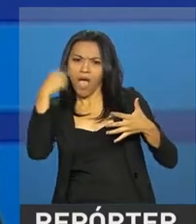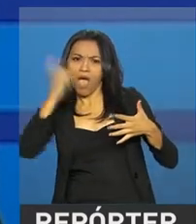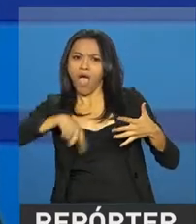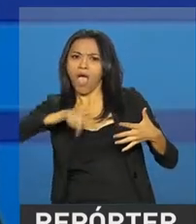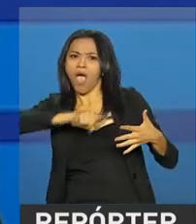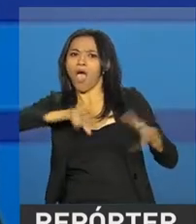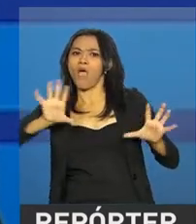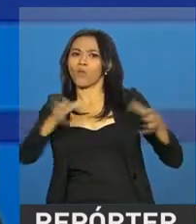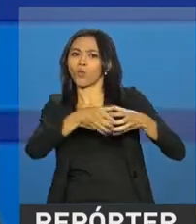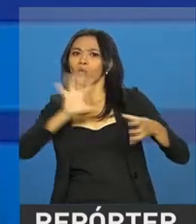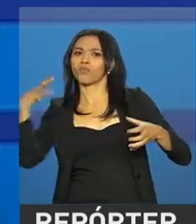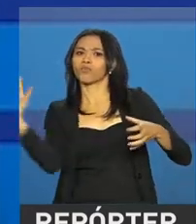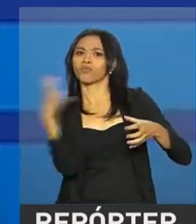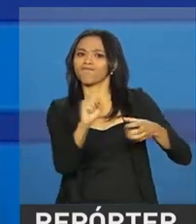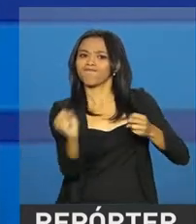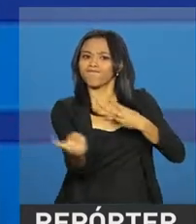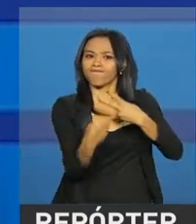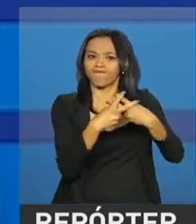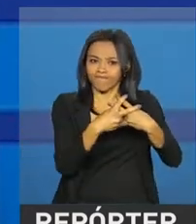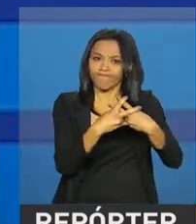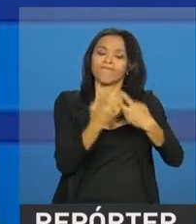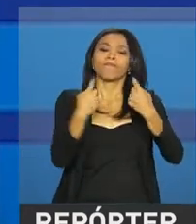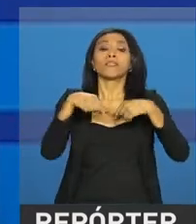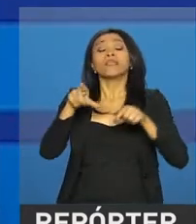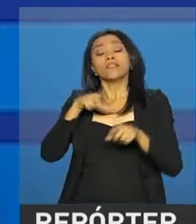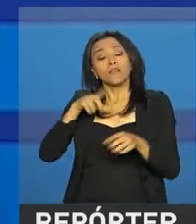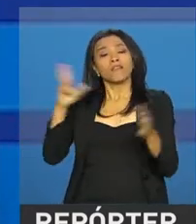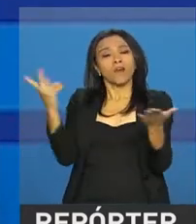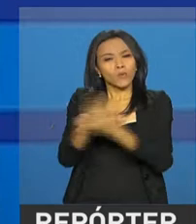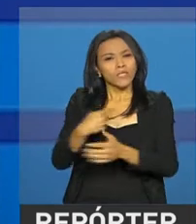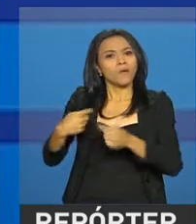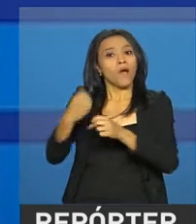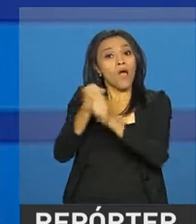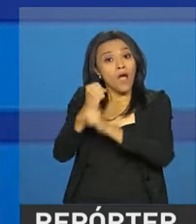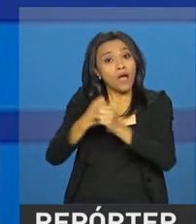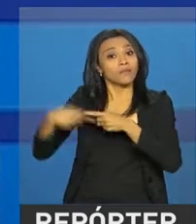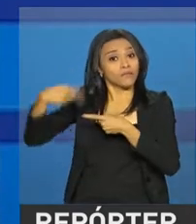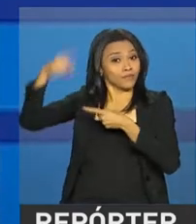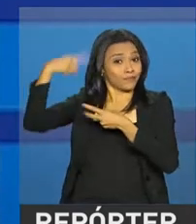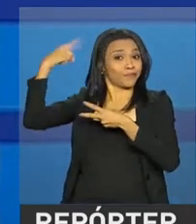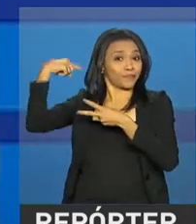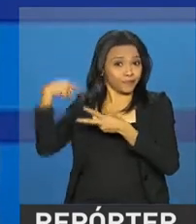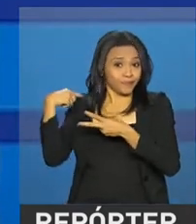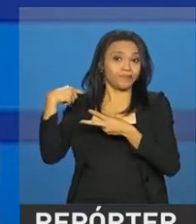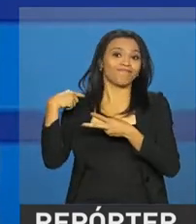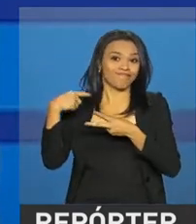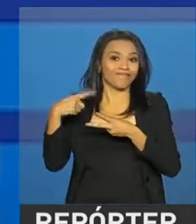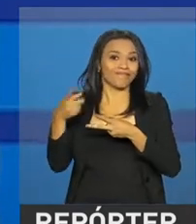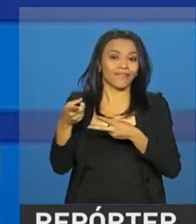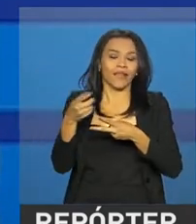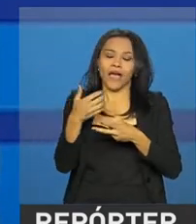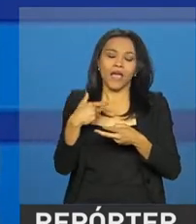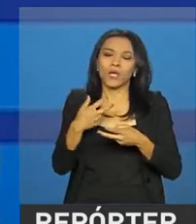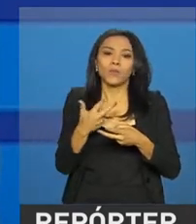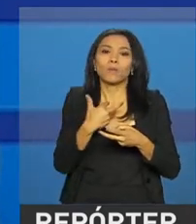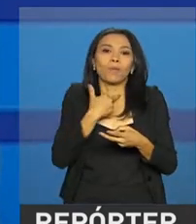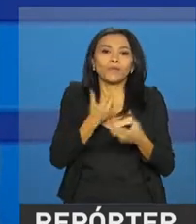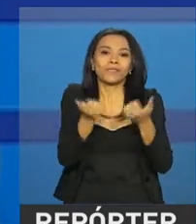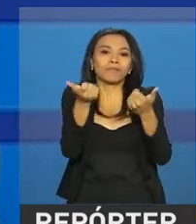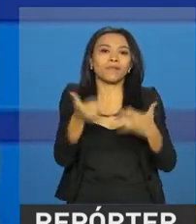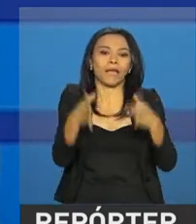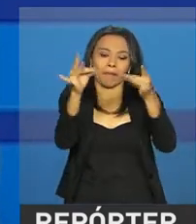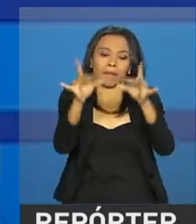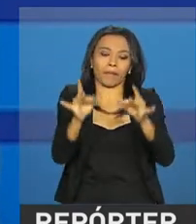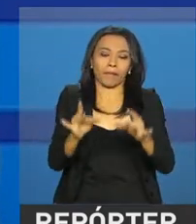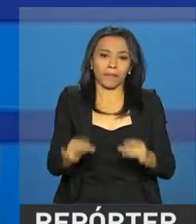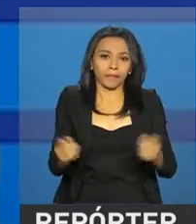tá? As pessoas, nós temos suspeitas de fraudes em anos anteriores, por uma série de elementos, tá? Aqui eu não posso especificar todos eles, mas vamos dizer